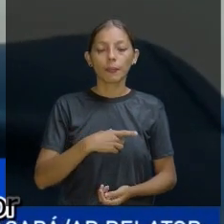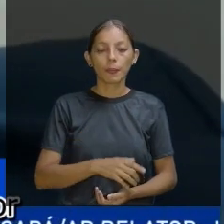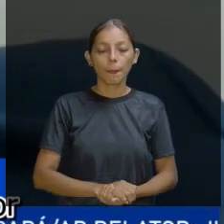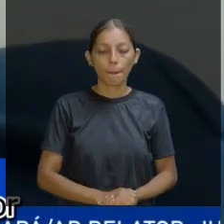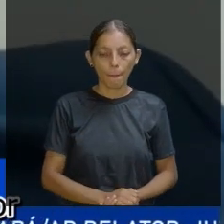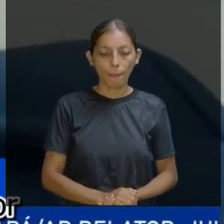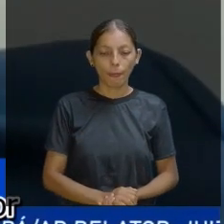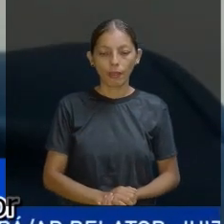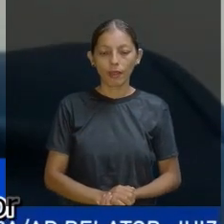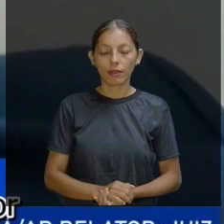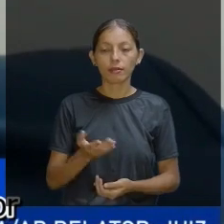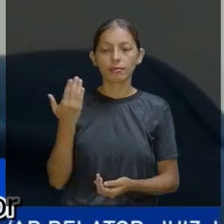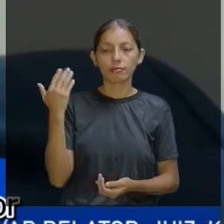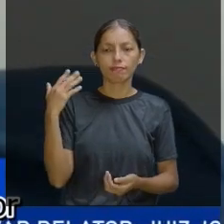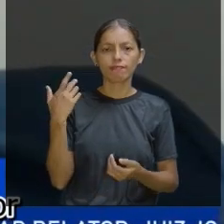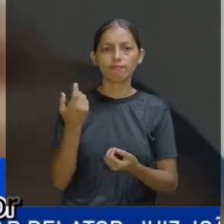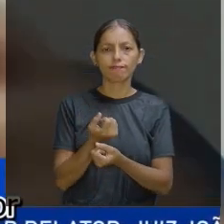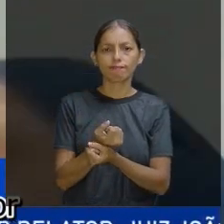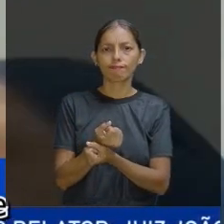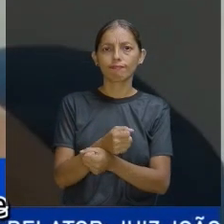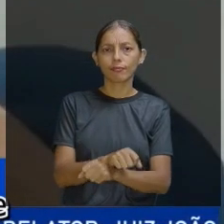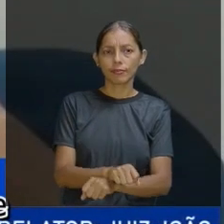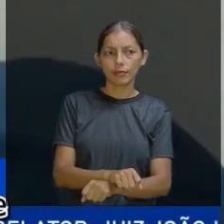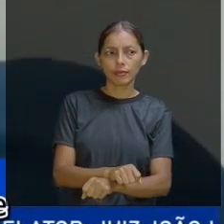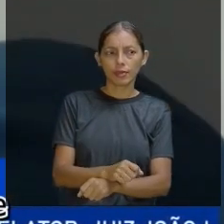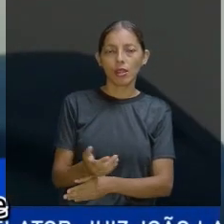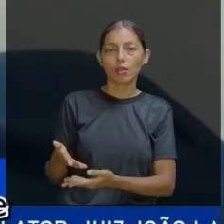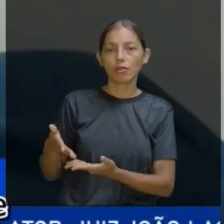por conta da escravidão para o nosso continente,